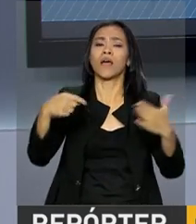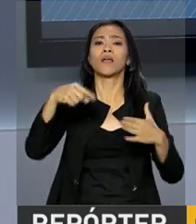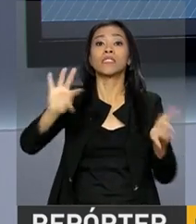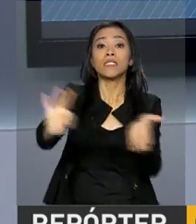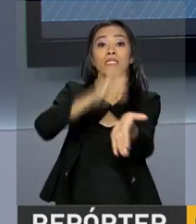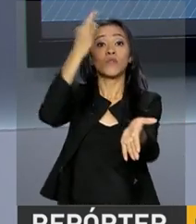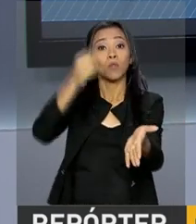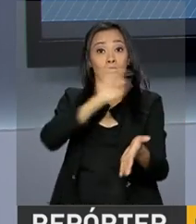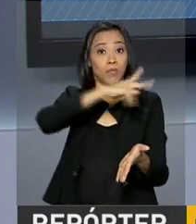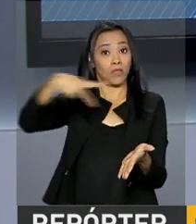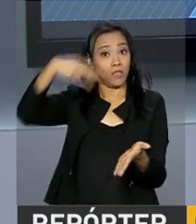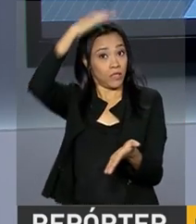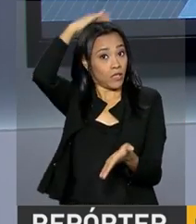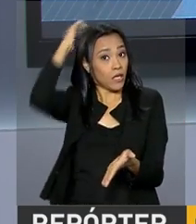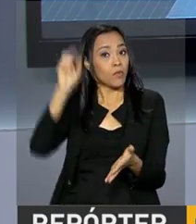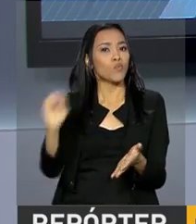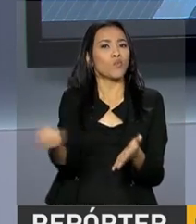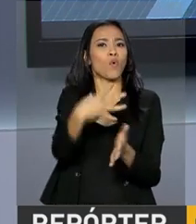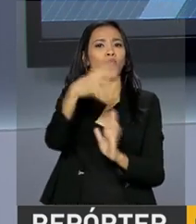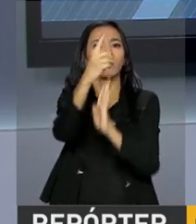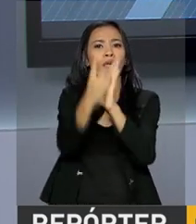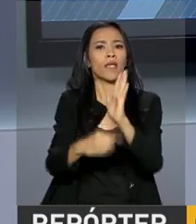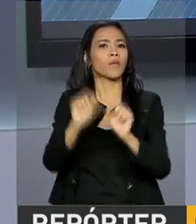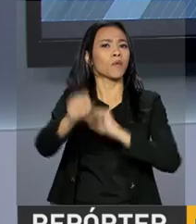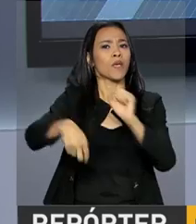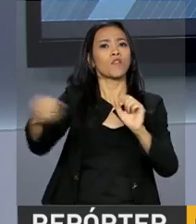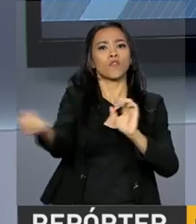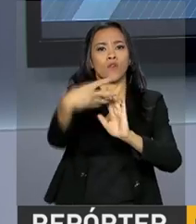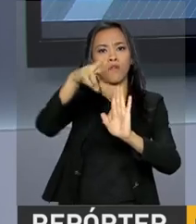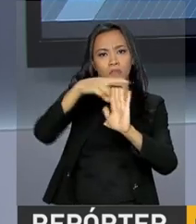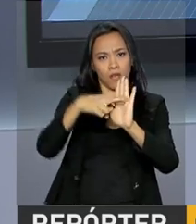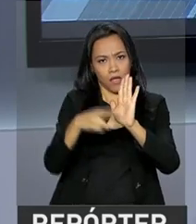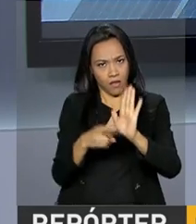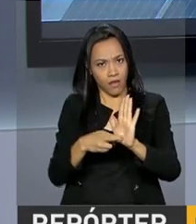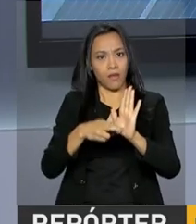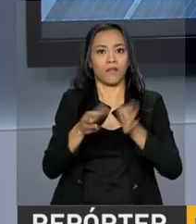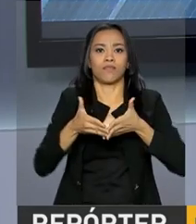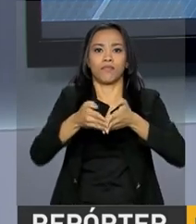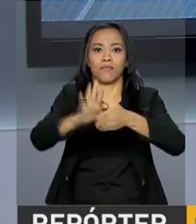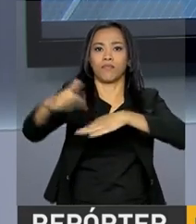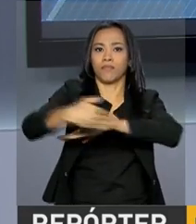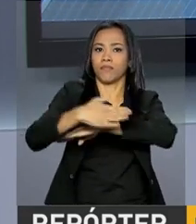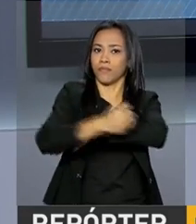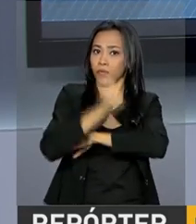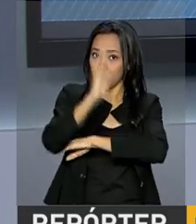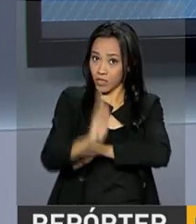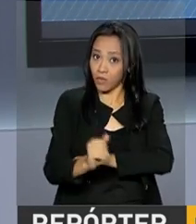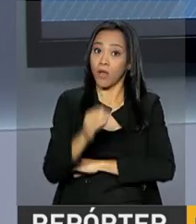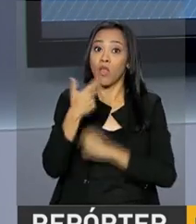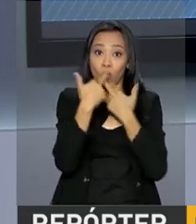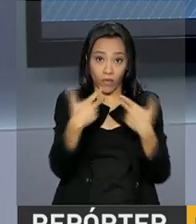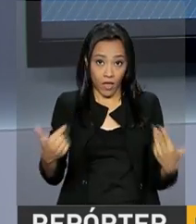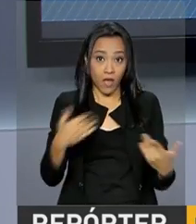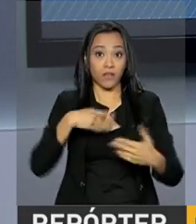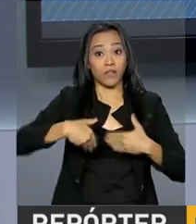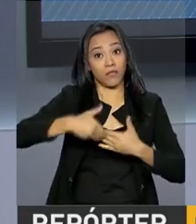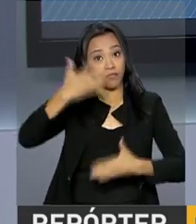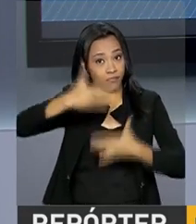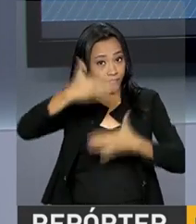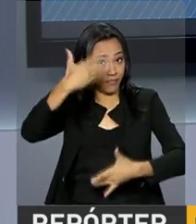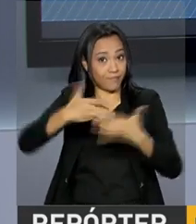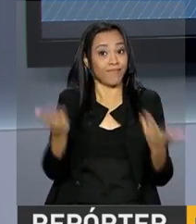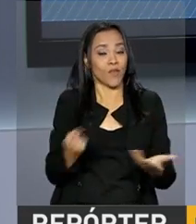pelo presidente Michel Temer do novo decreto paraa regularização portuária no Brasil acompanha as novidades também nas nossas redes